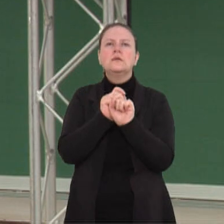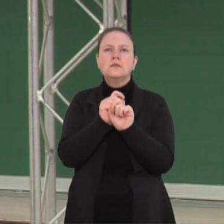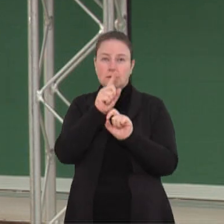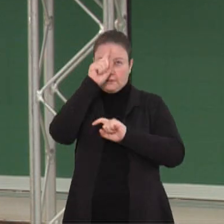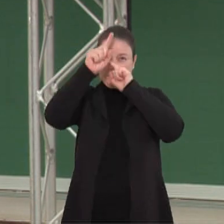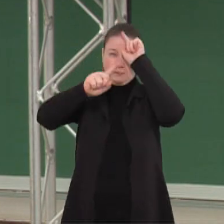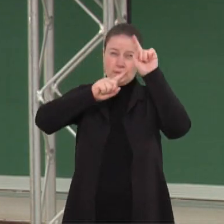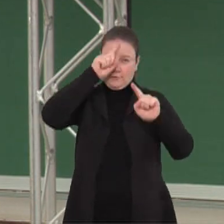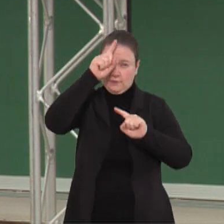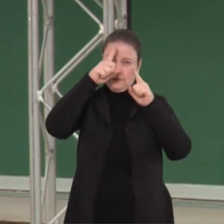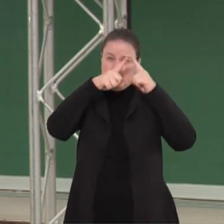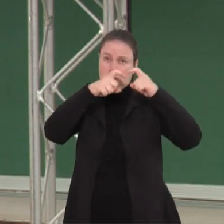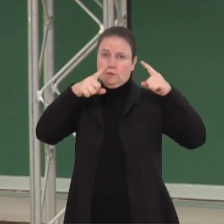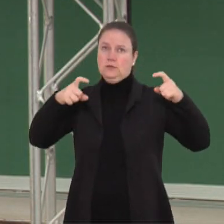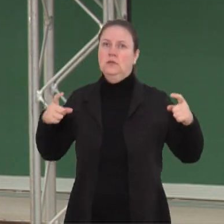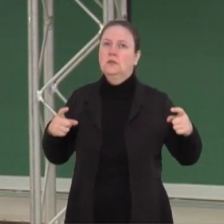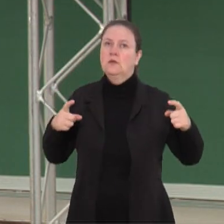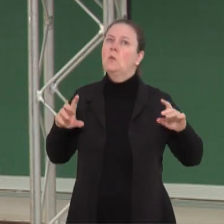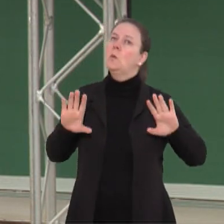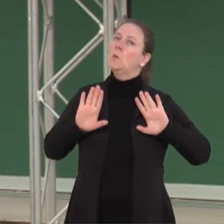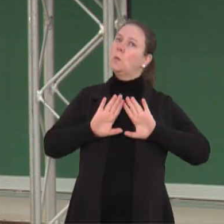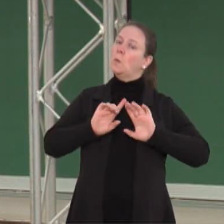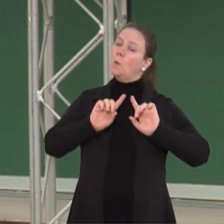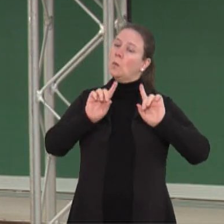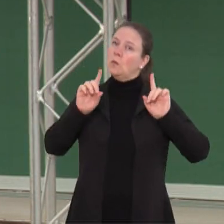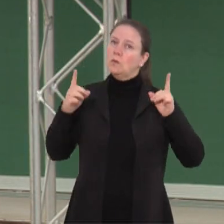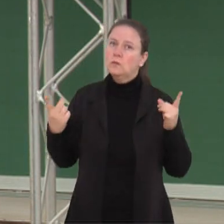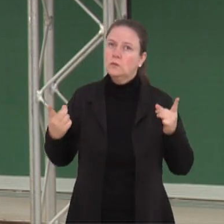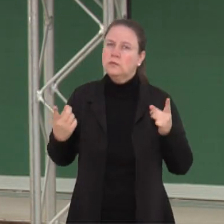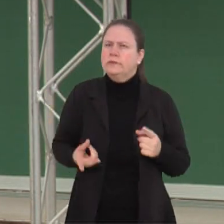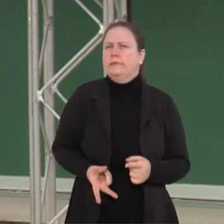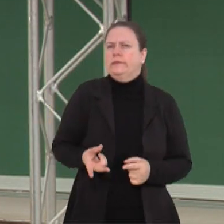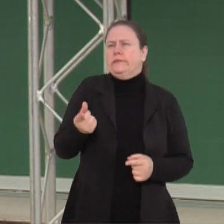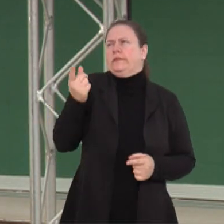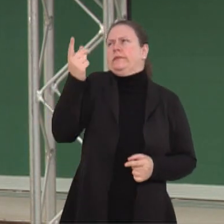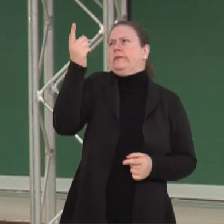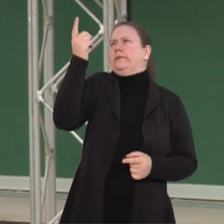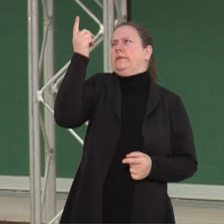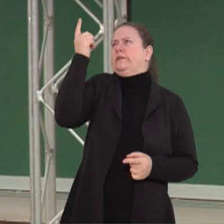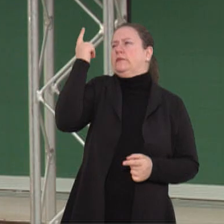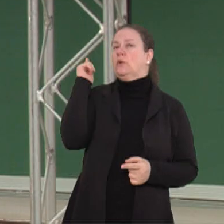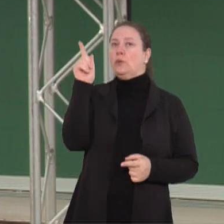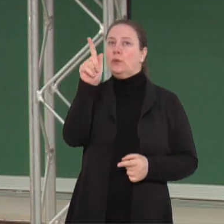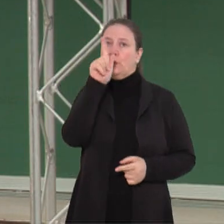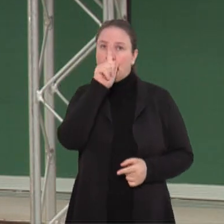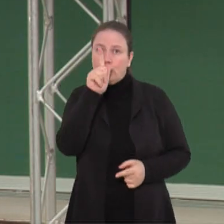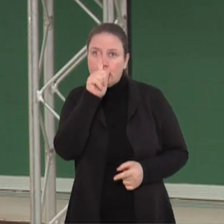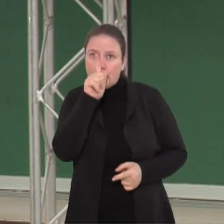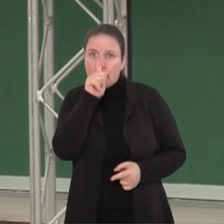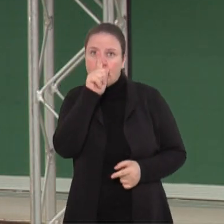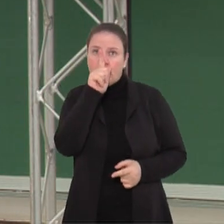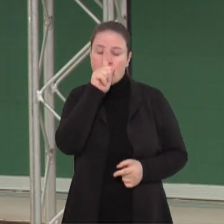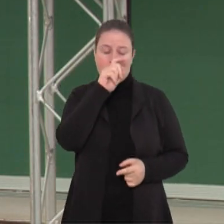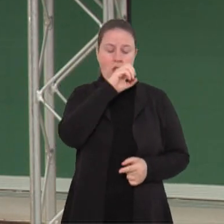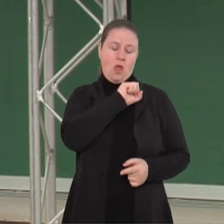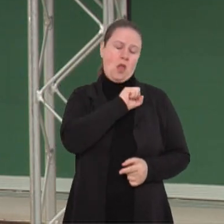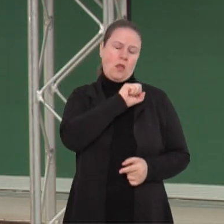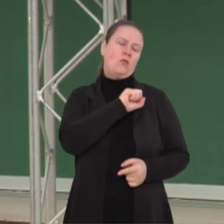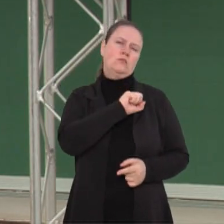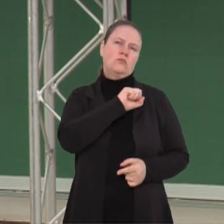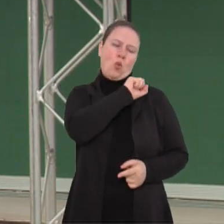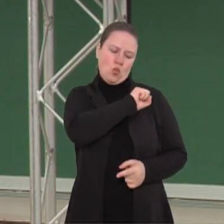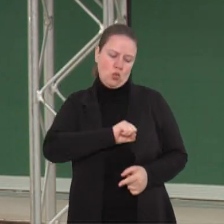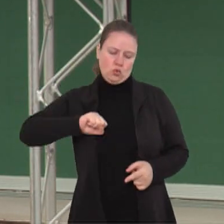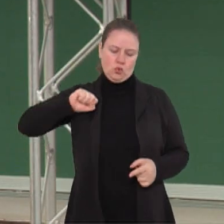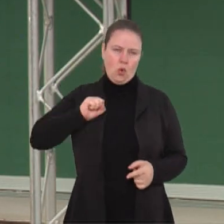ideias. Porém, desde a antiguidade grega, lá com Sócrates, Platão,